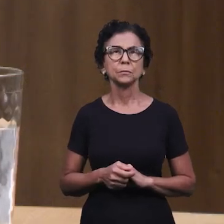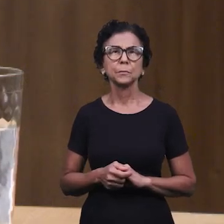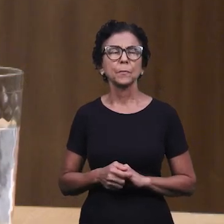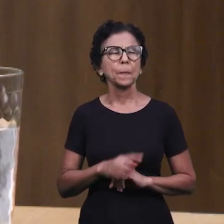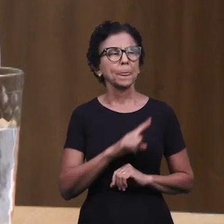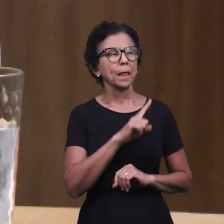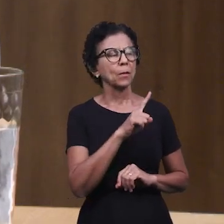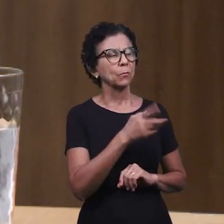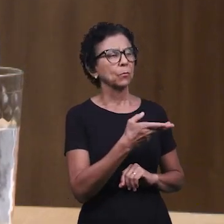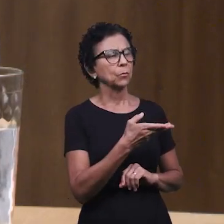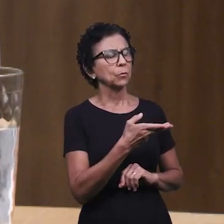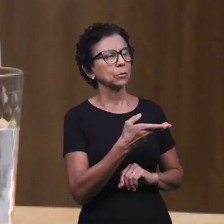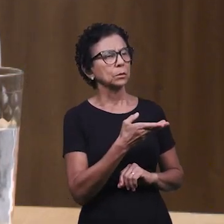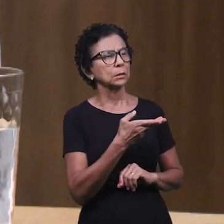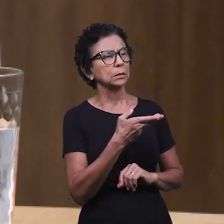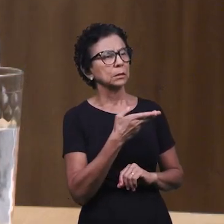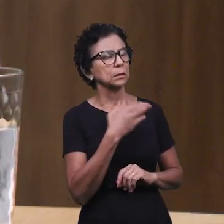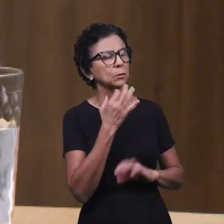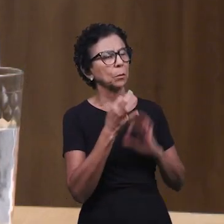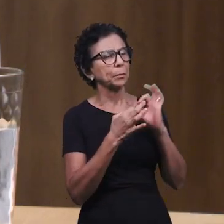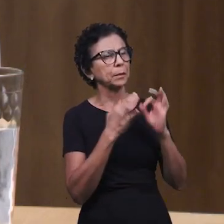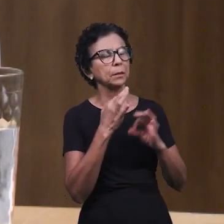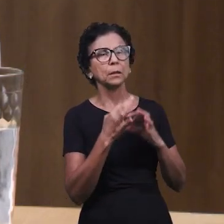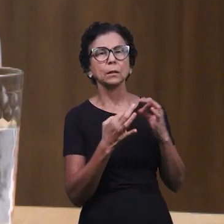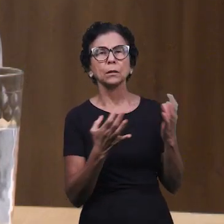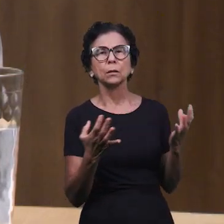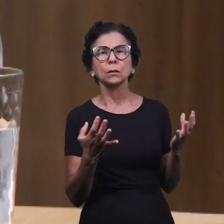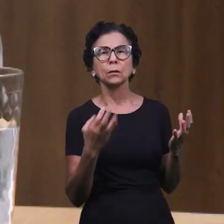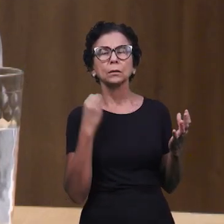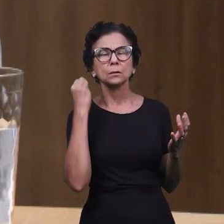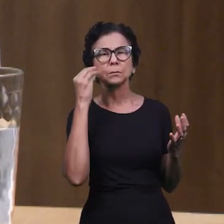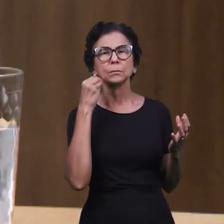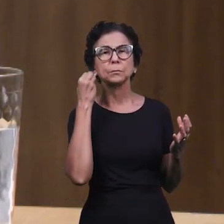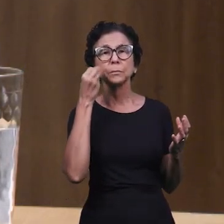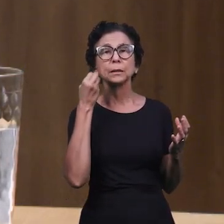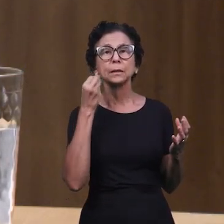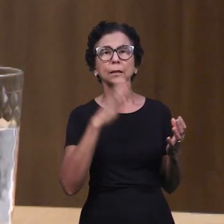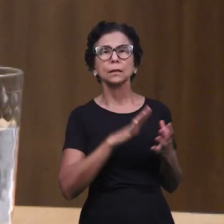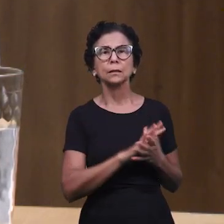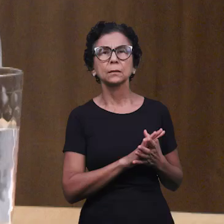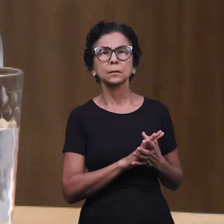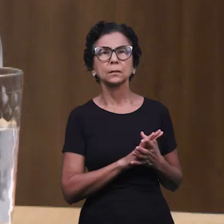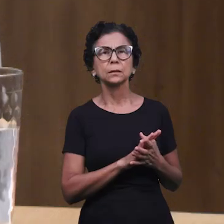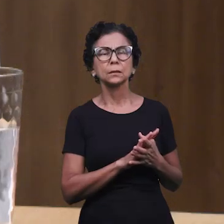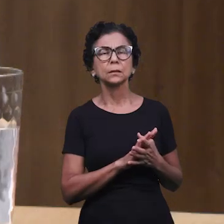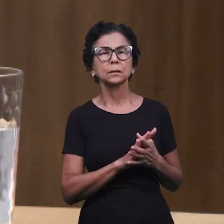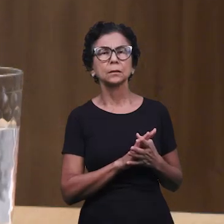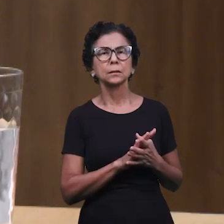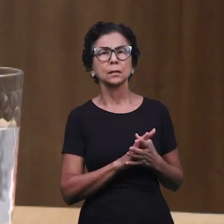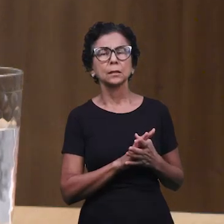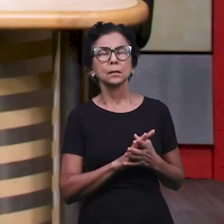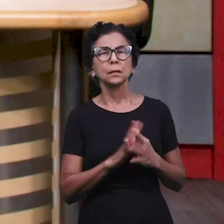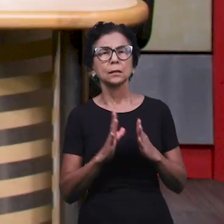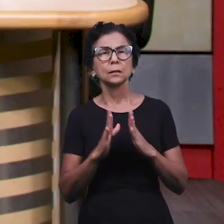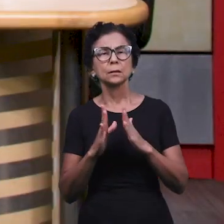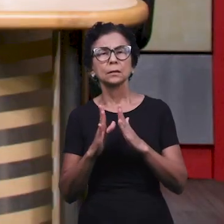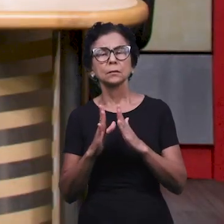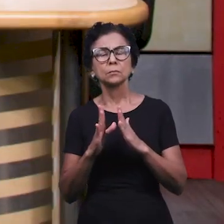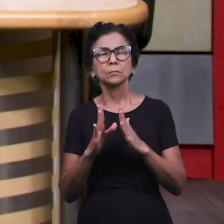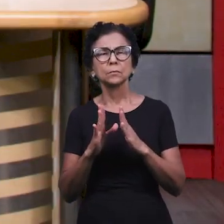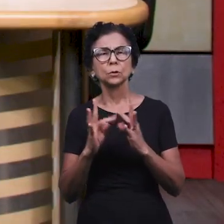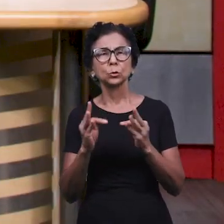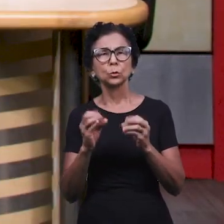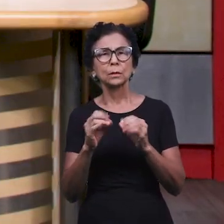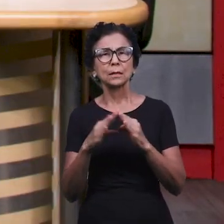você traz dessa experiência daquilo que as igrejas perceberam como motivo da ceia? Amém. Foi